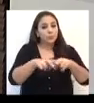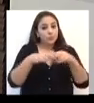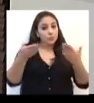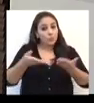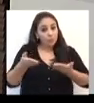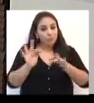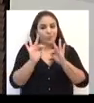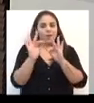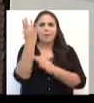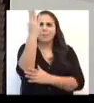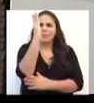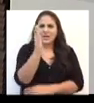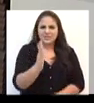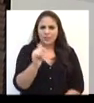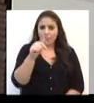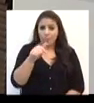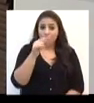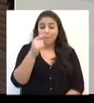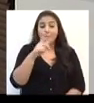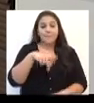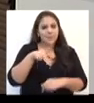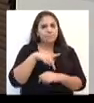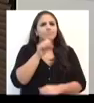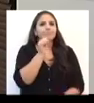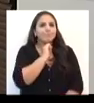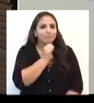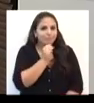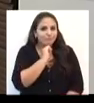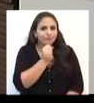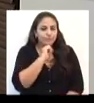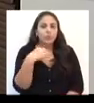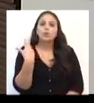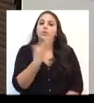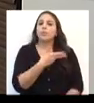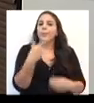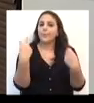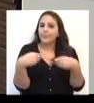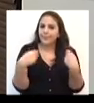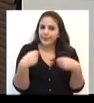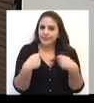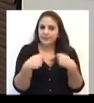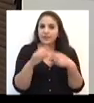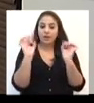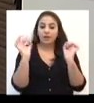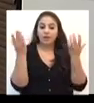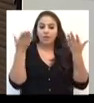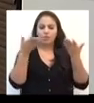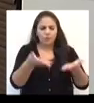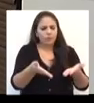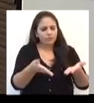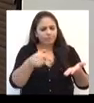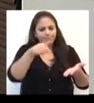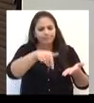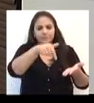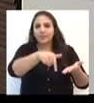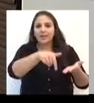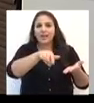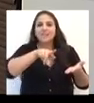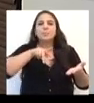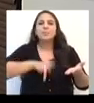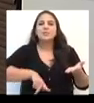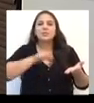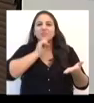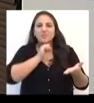Brasil é um país que está envelhecendo, nós precisamos voltar o nosso olhar para